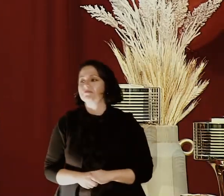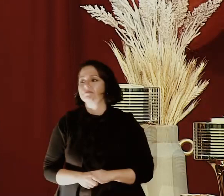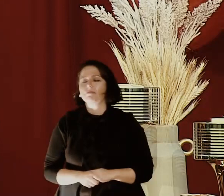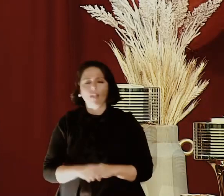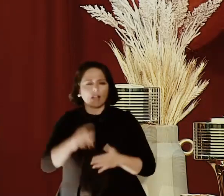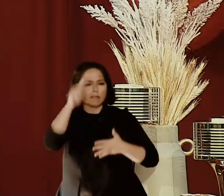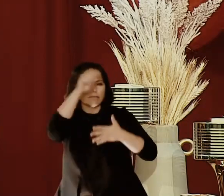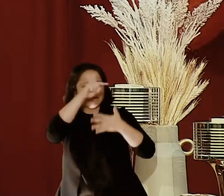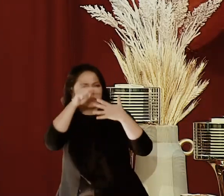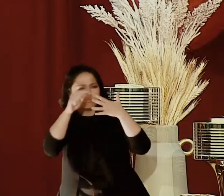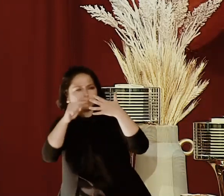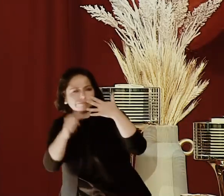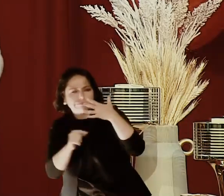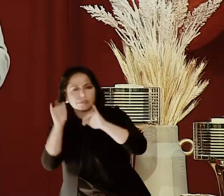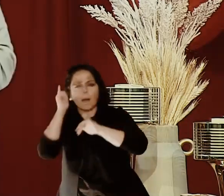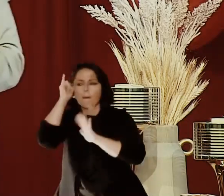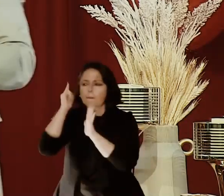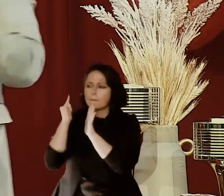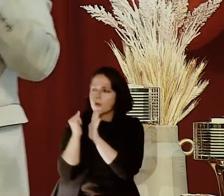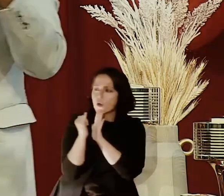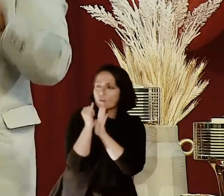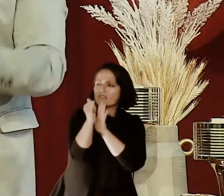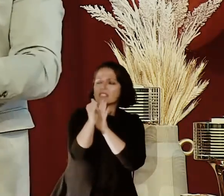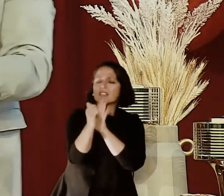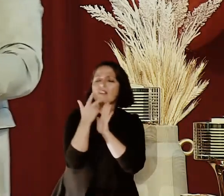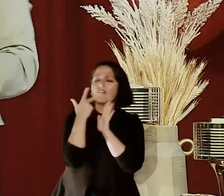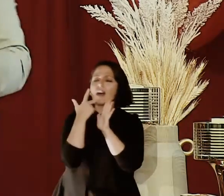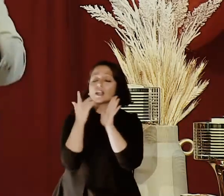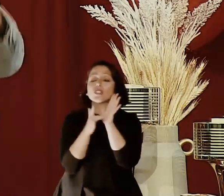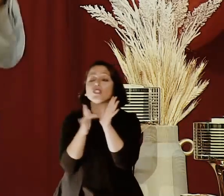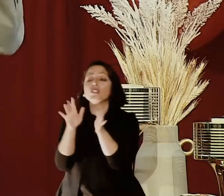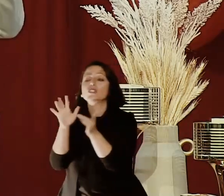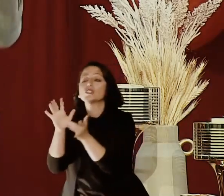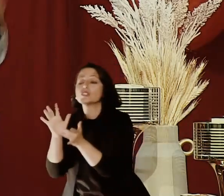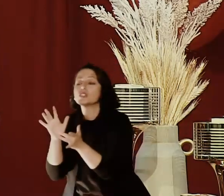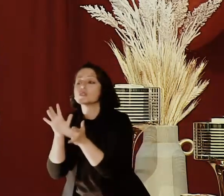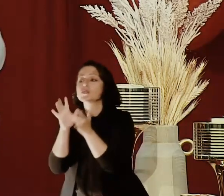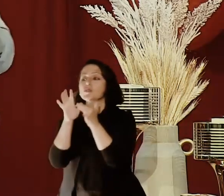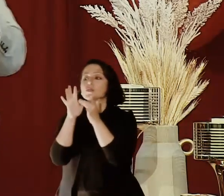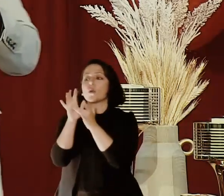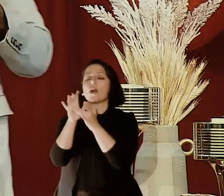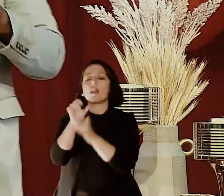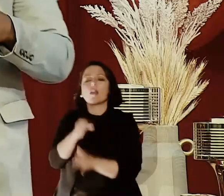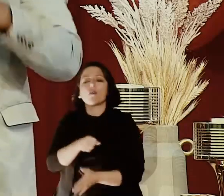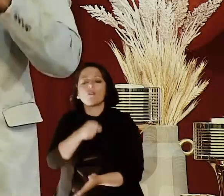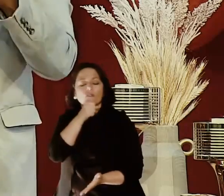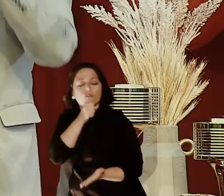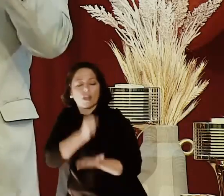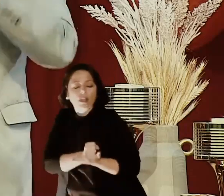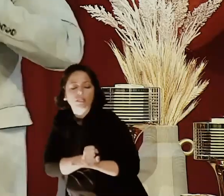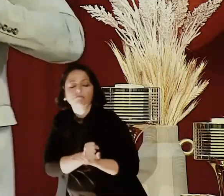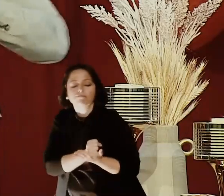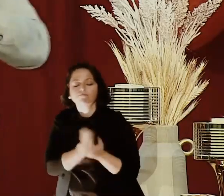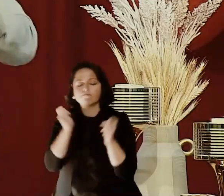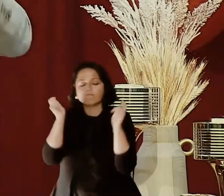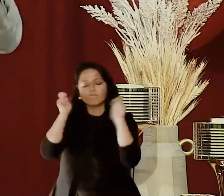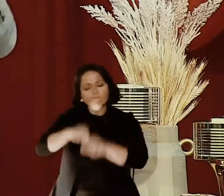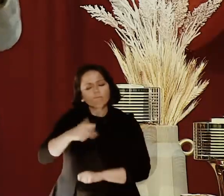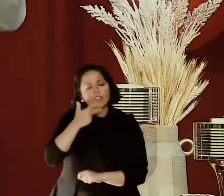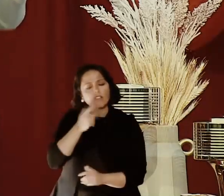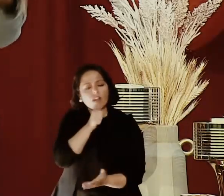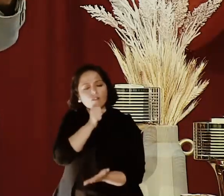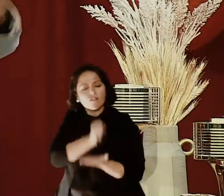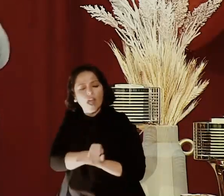existem inúmeras profecias que fazem referência a Jesus Cristo no Antigo Testamento. E a gente pode então dizer que o